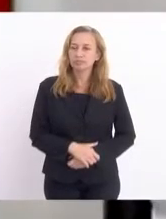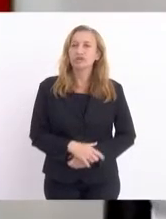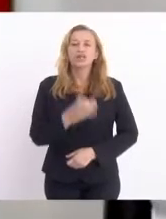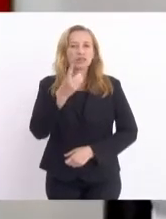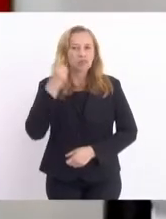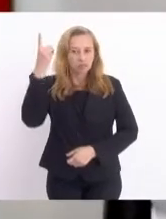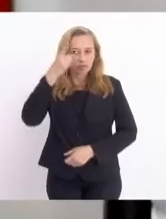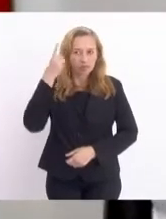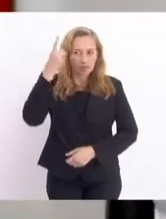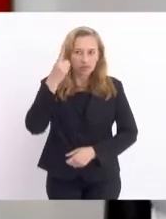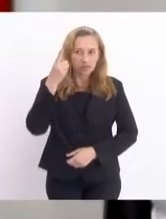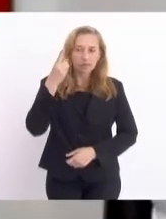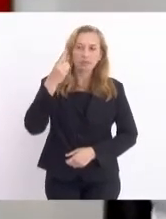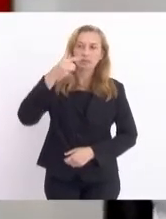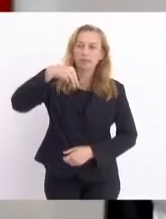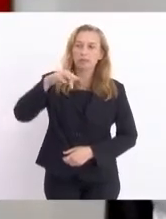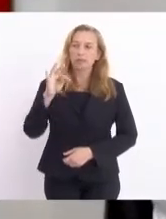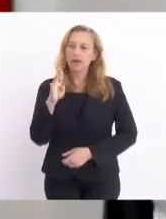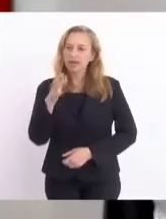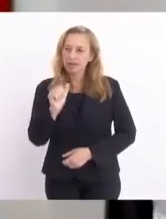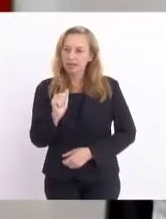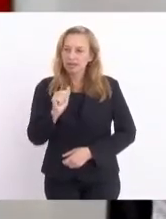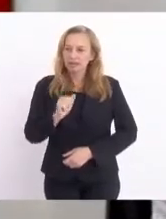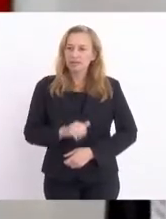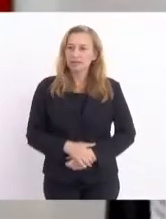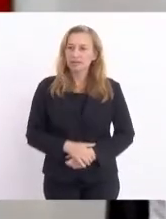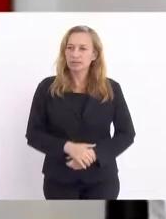deputada Marta Rocha.